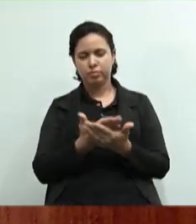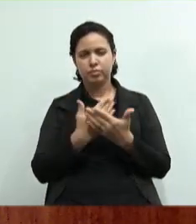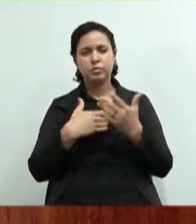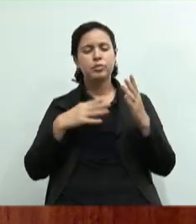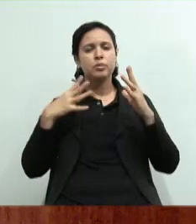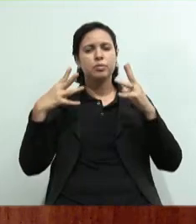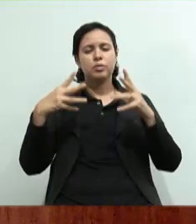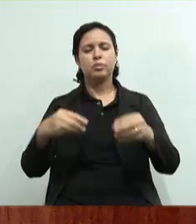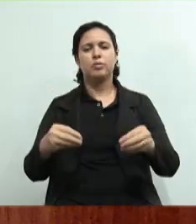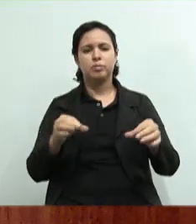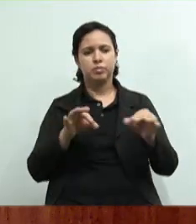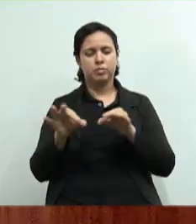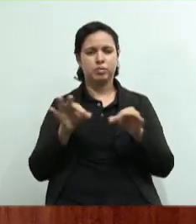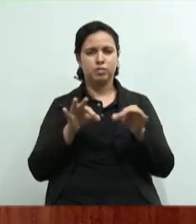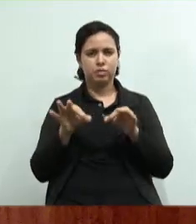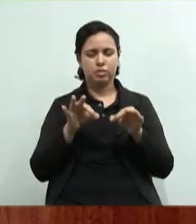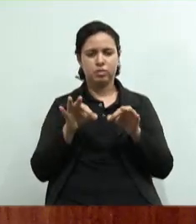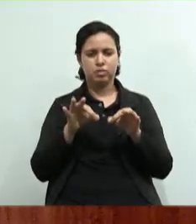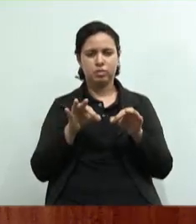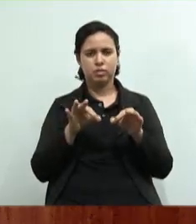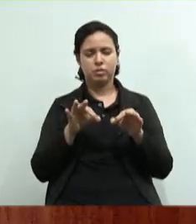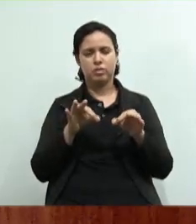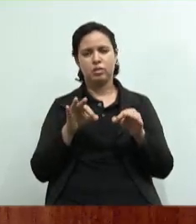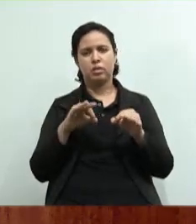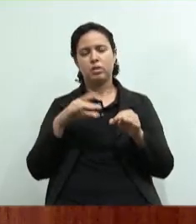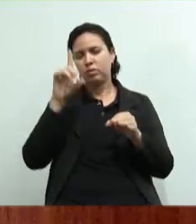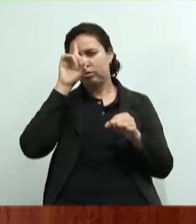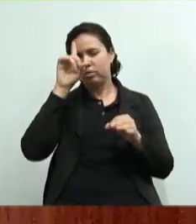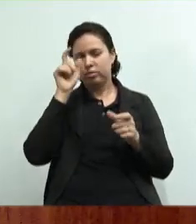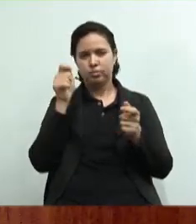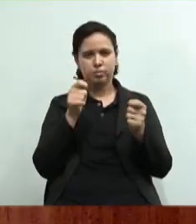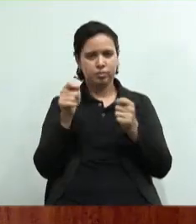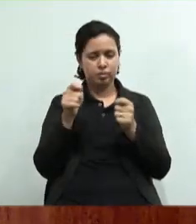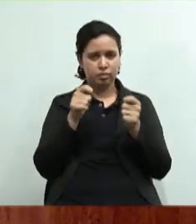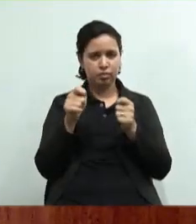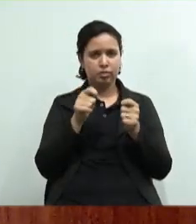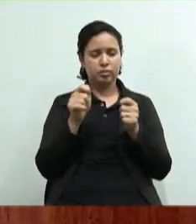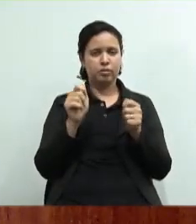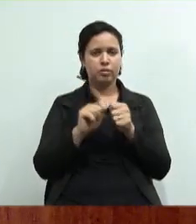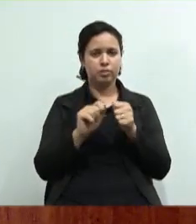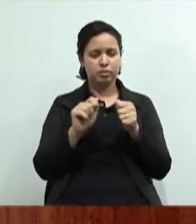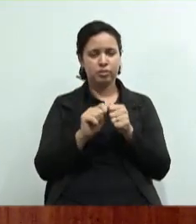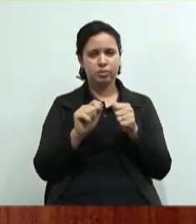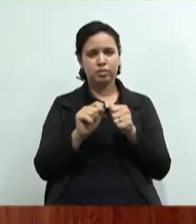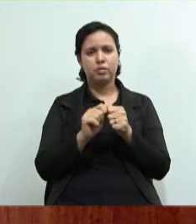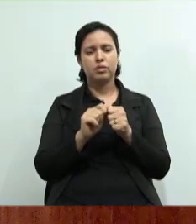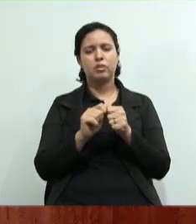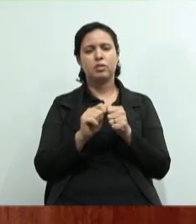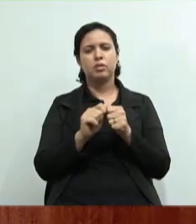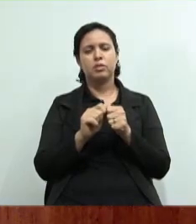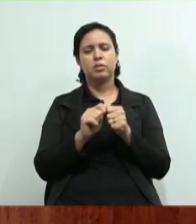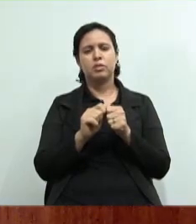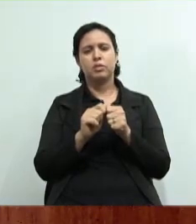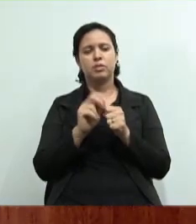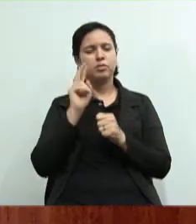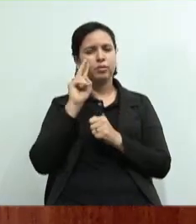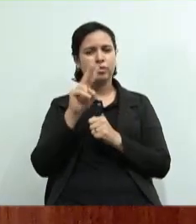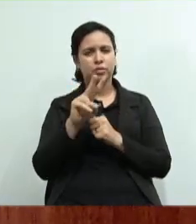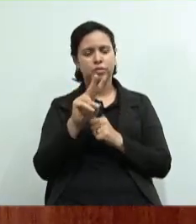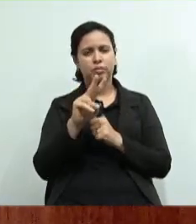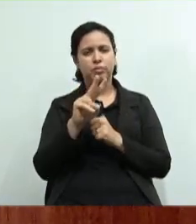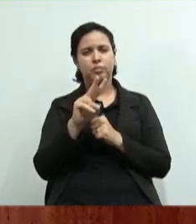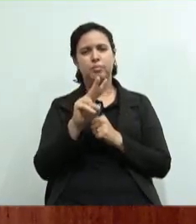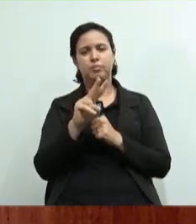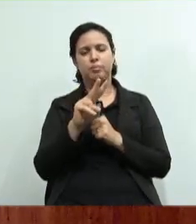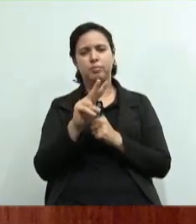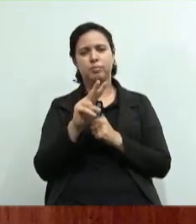de planejamento, né? No decorrer do dia a gente vai ajustando, vai fazendo, vai executando, né? E vai checando se está de acordo